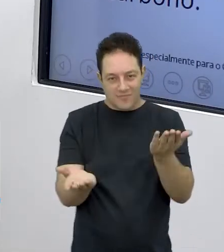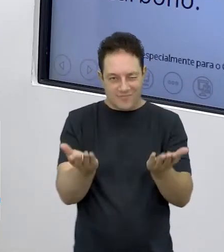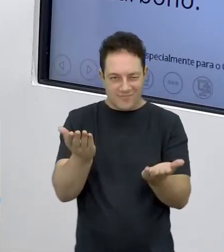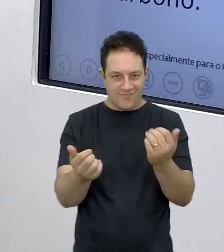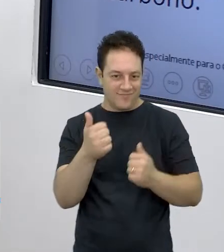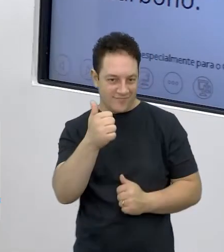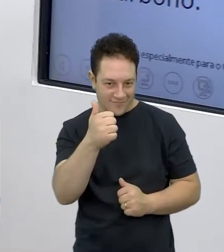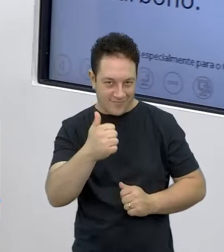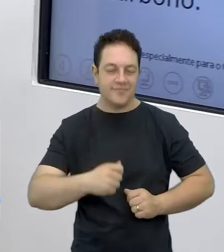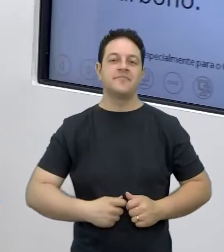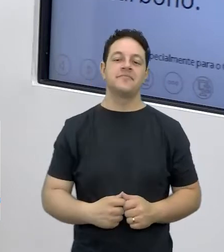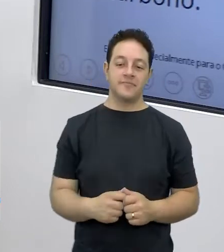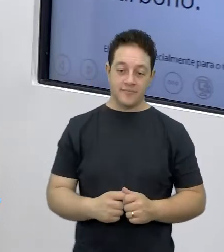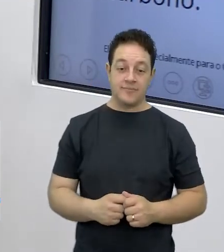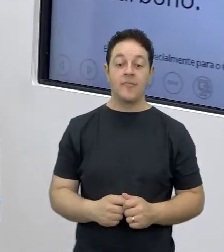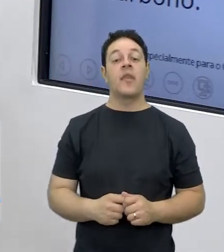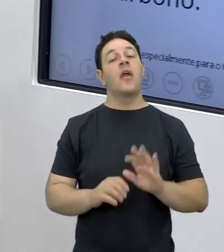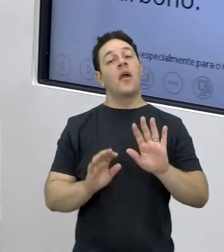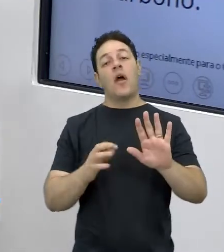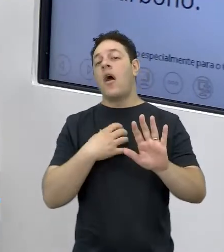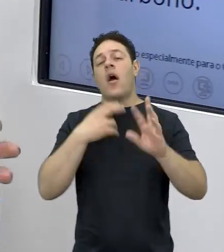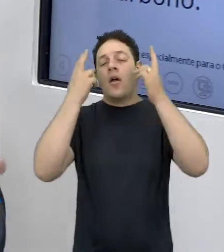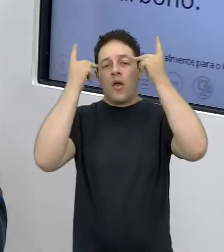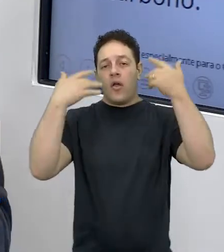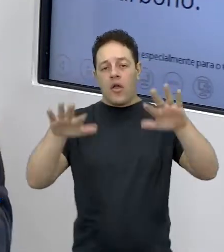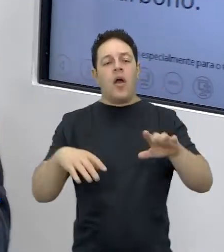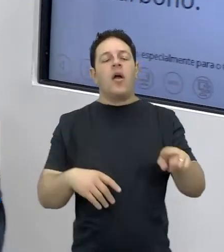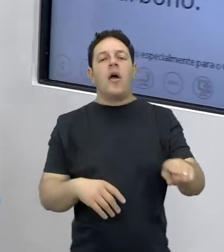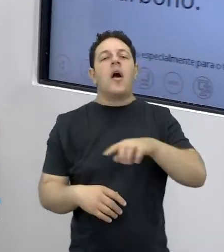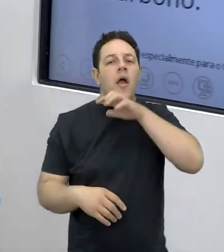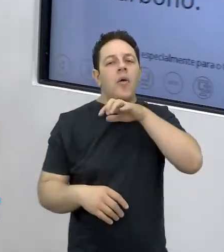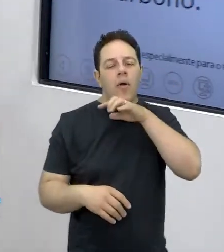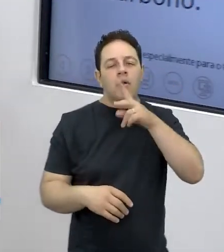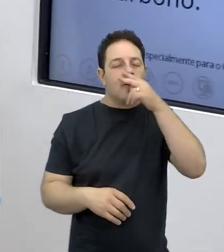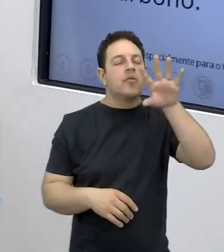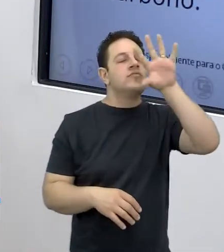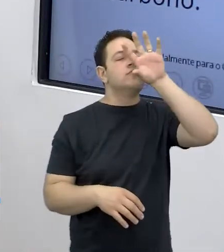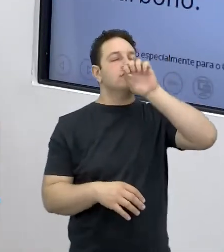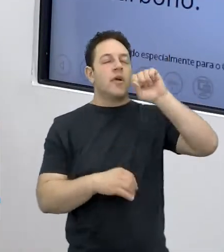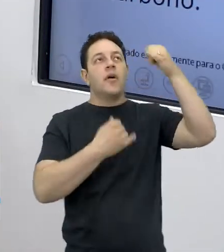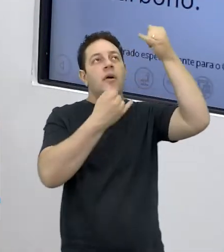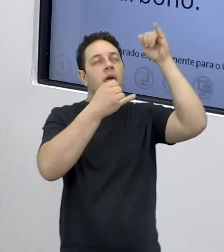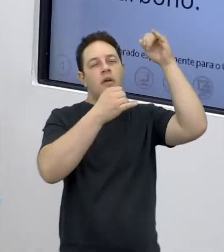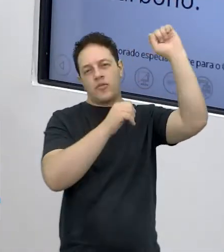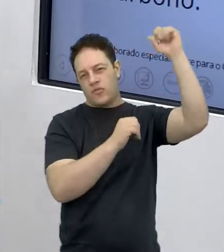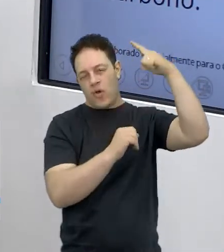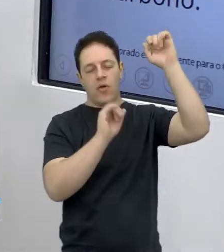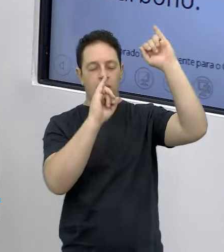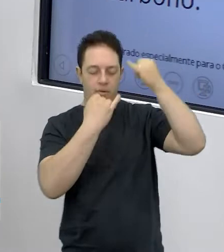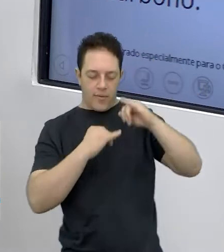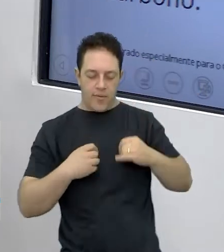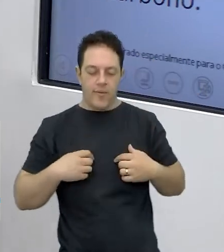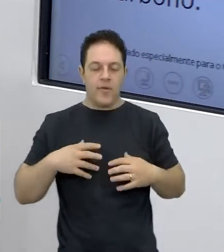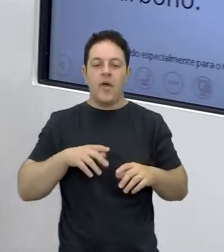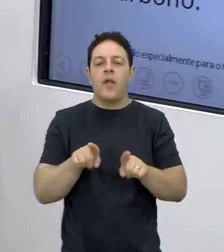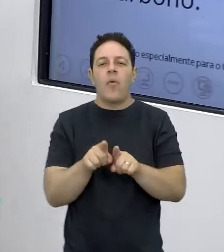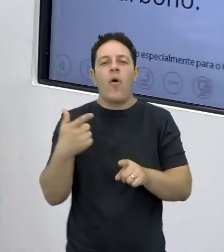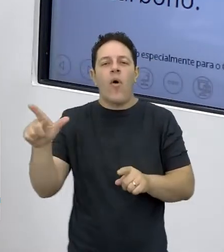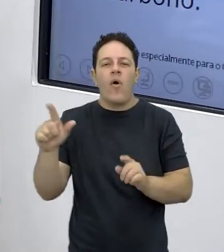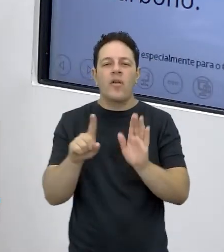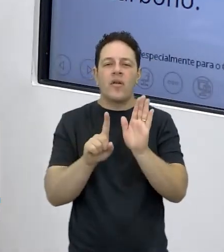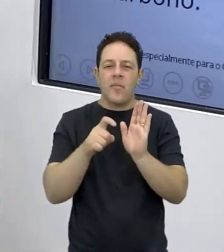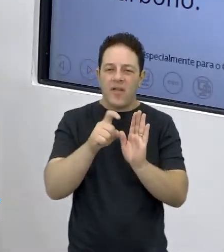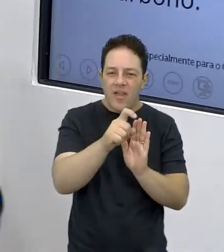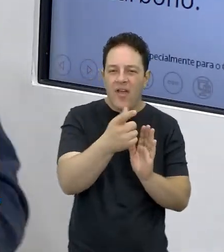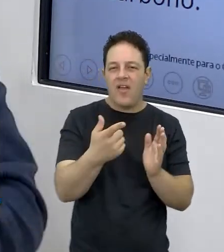carbono, do ciclo do carbono. Então, naturalmente, os animais já fazem isso, né? Os micro-organismos, as bactérias também fazem por meio de